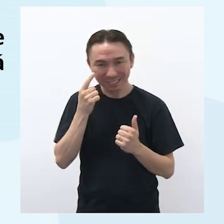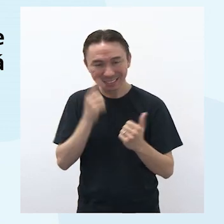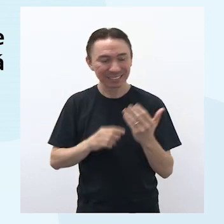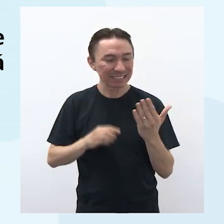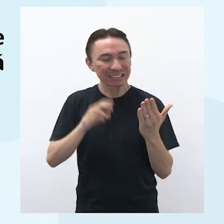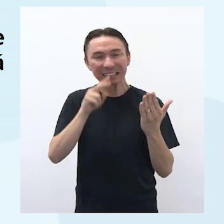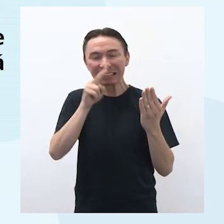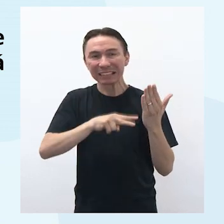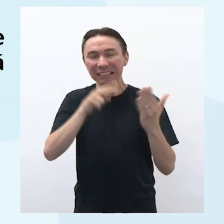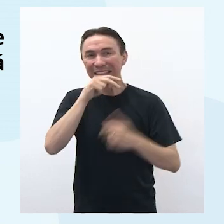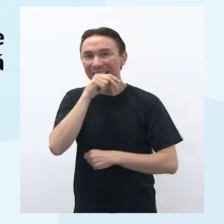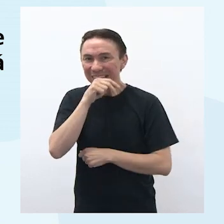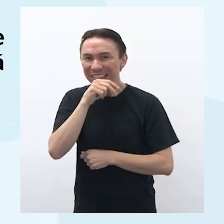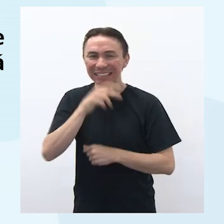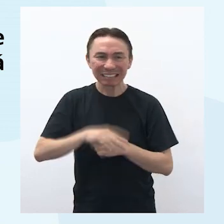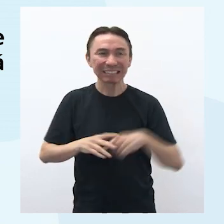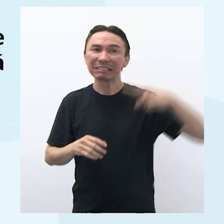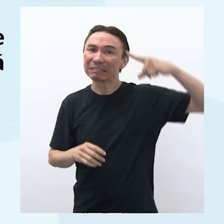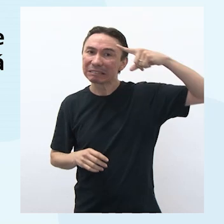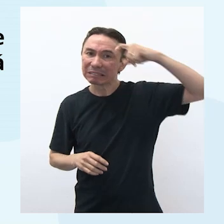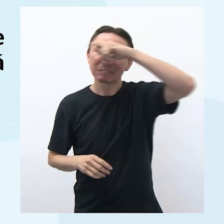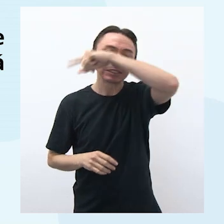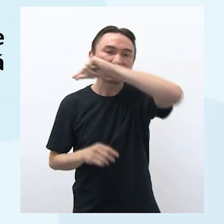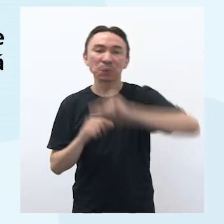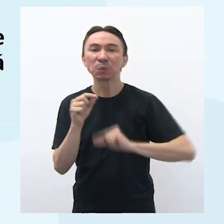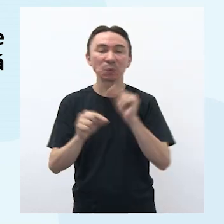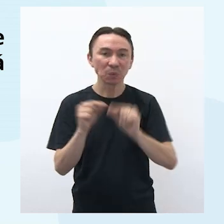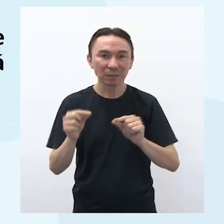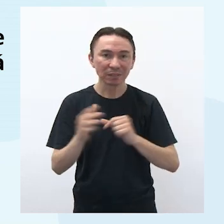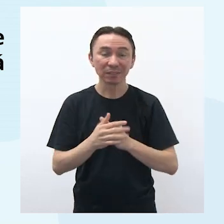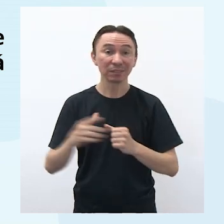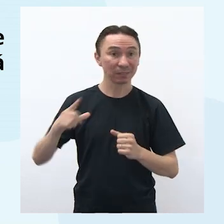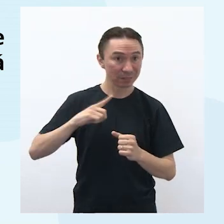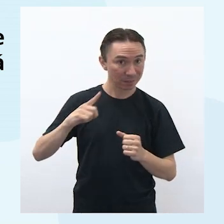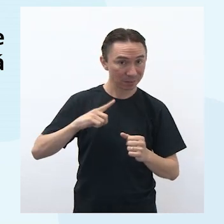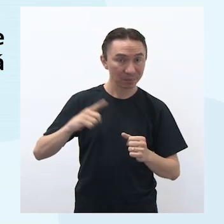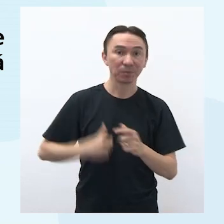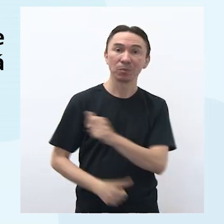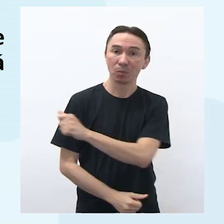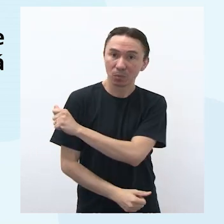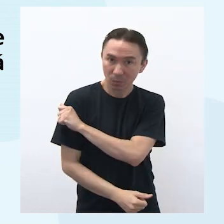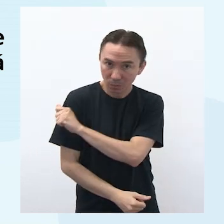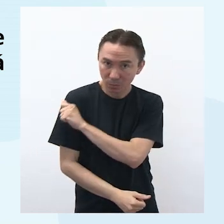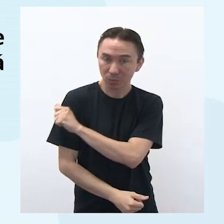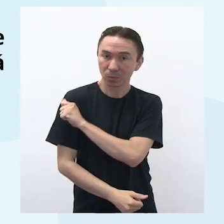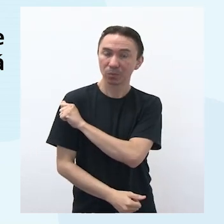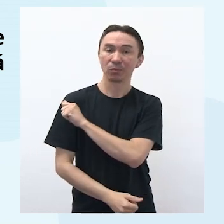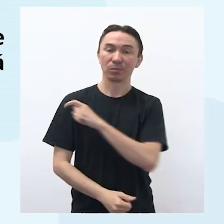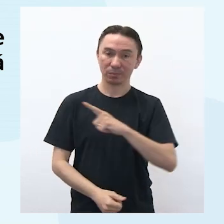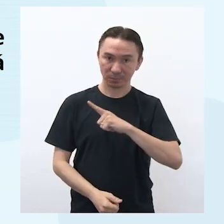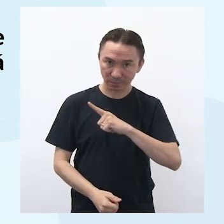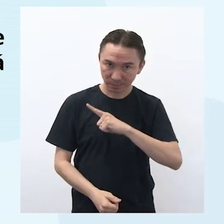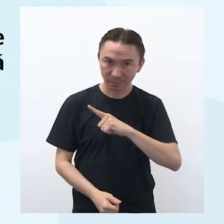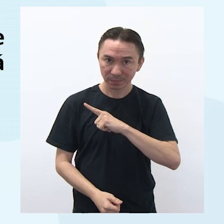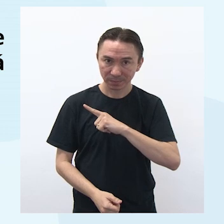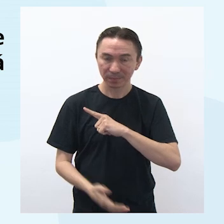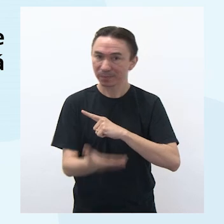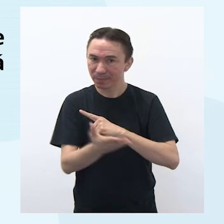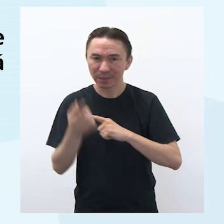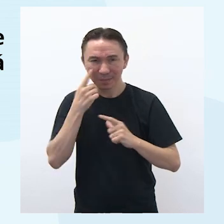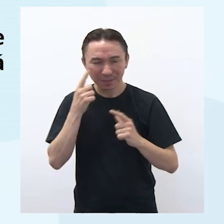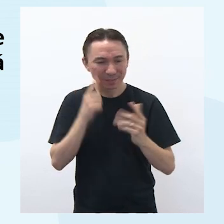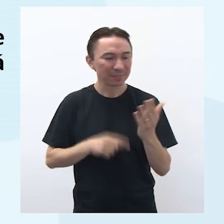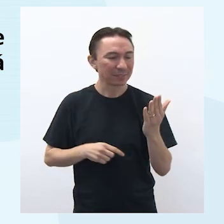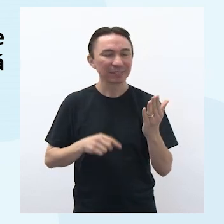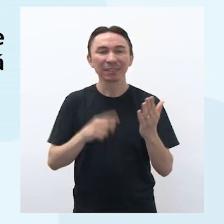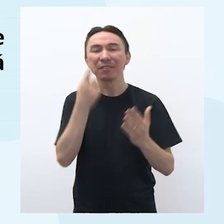desafios que a gente teve, que os nossos estudantes tiveram para fazer esse preenchimento. Então, eu queria muito que vocês colocassem aí quais